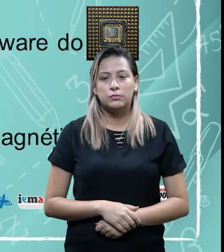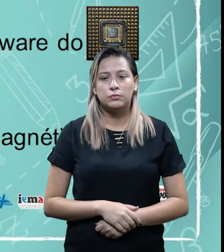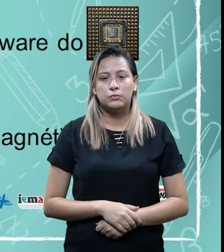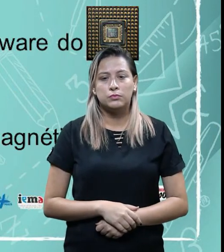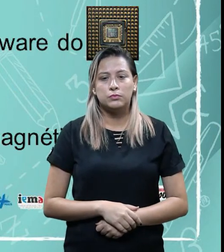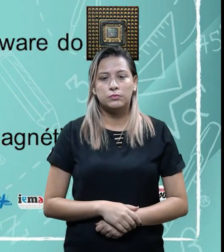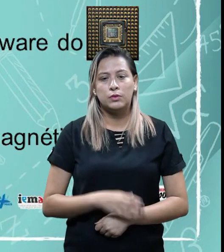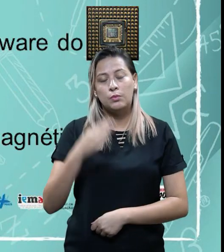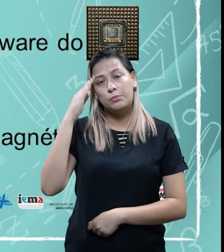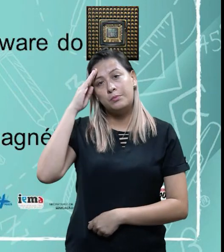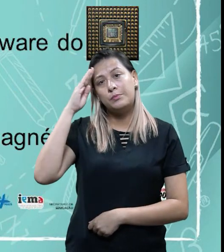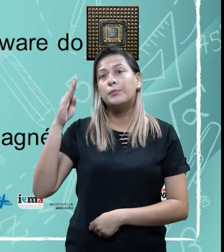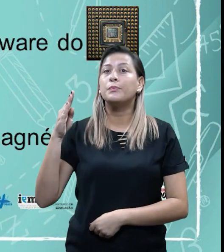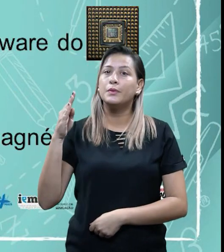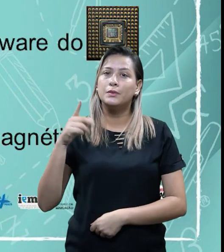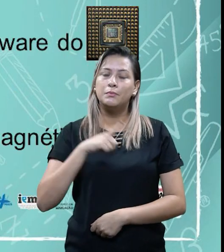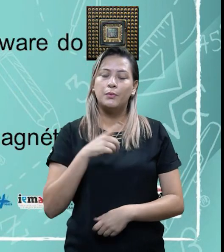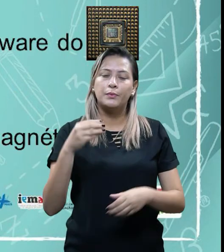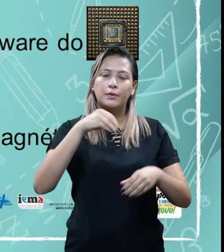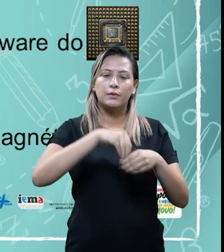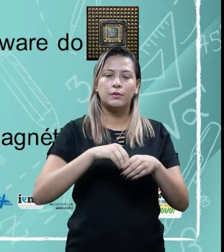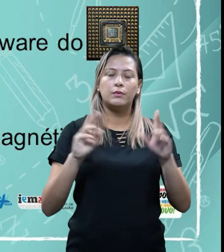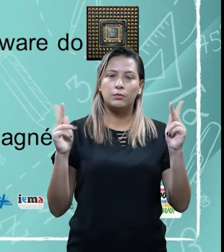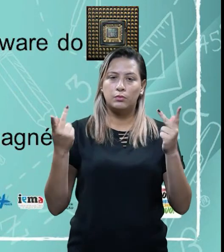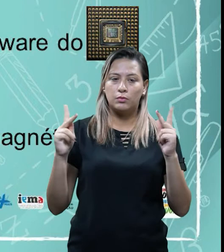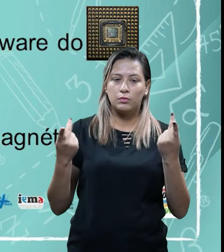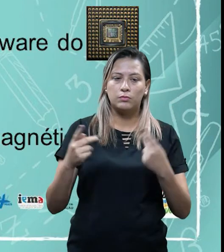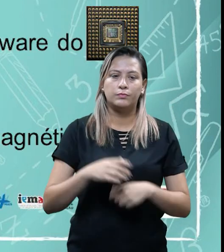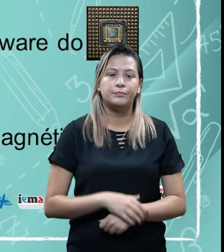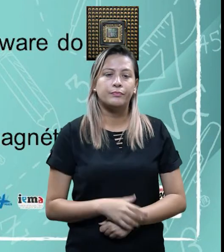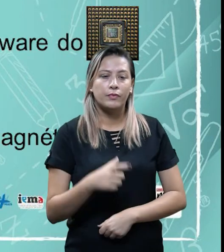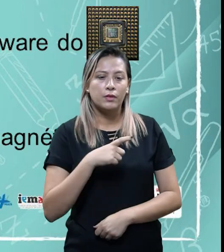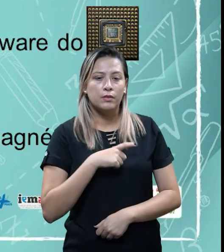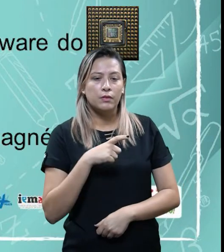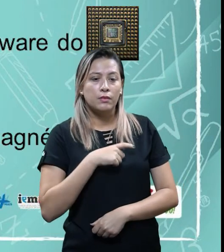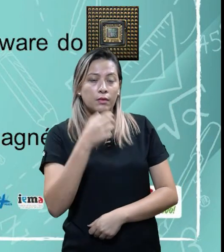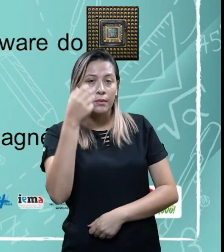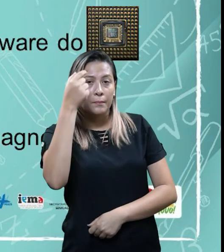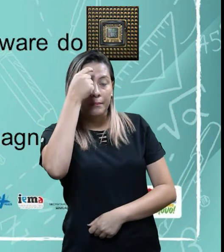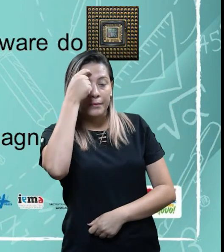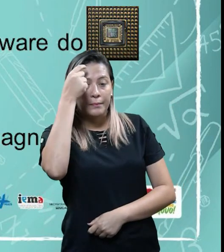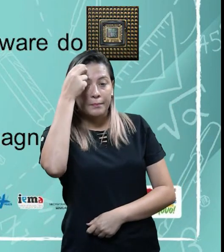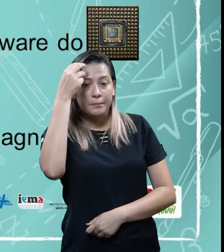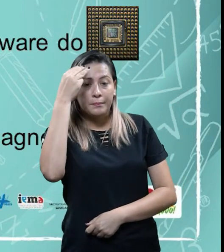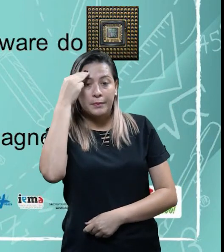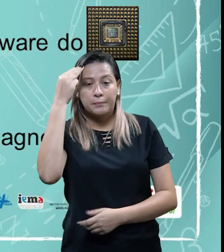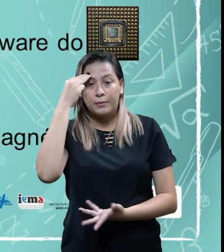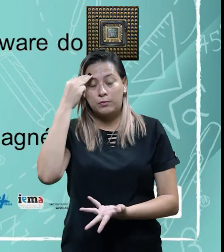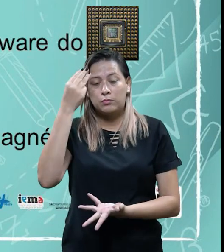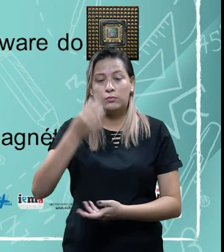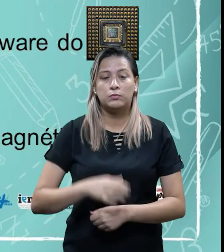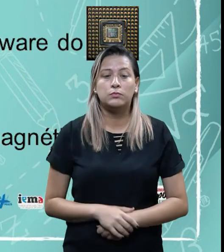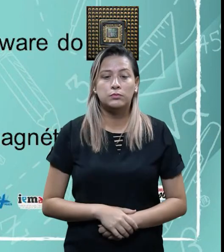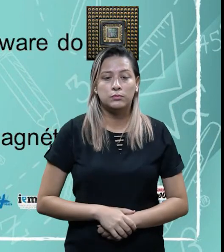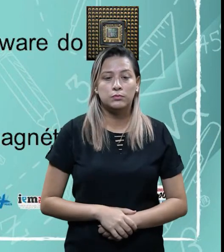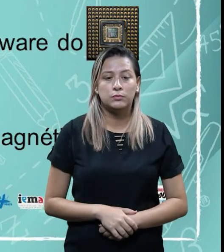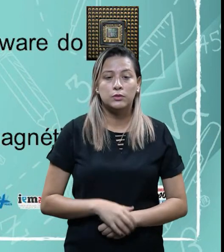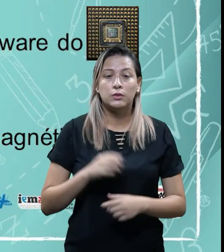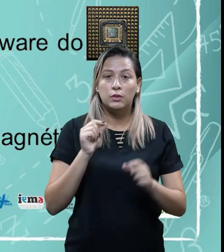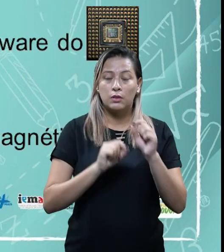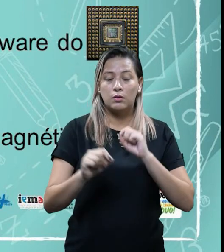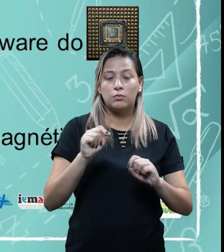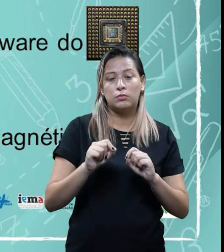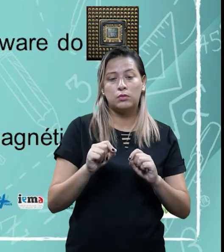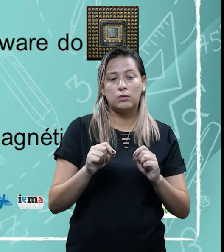Memória. Aqui as memórias, a gente vai ter algumas memórias que a gente vai ver na sequência, mas a memória ela é um circuito